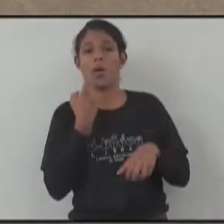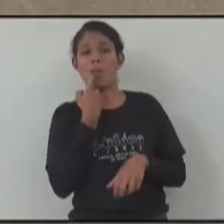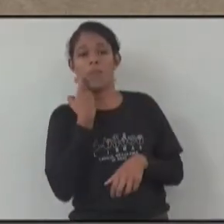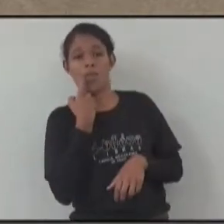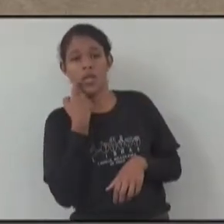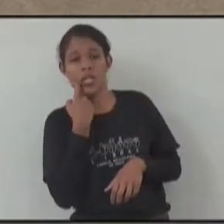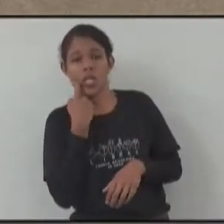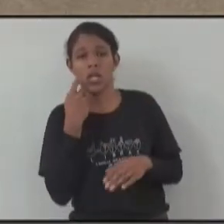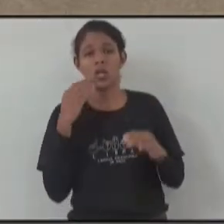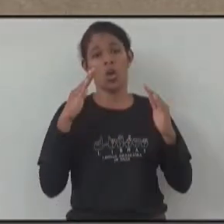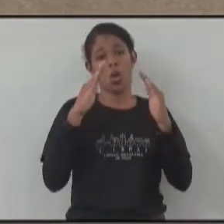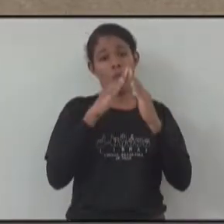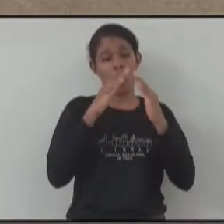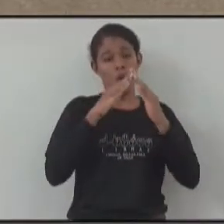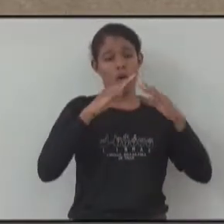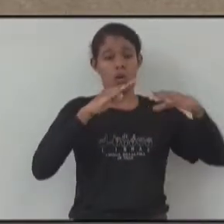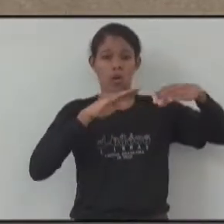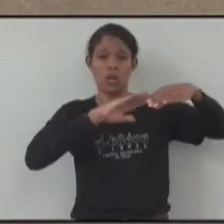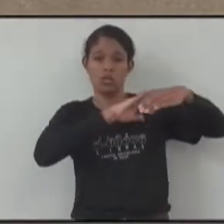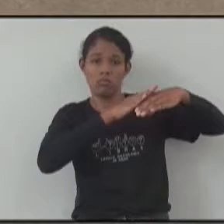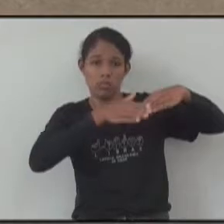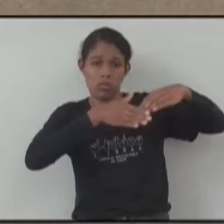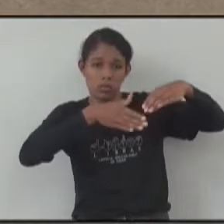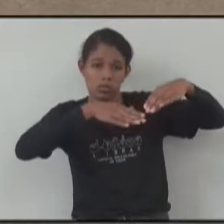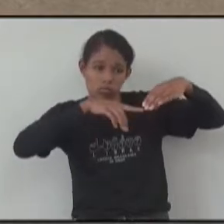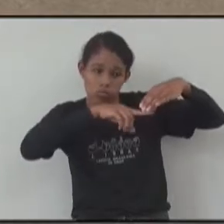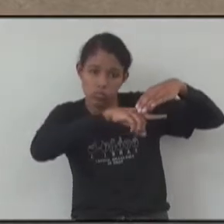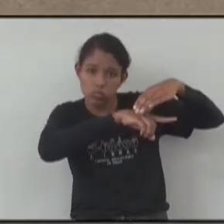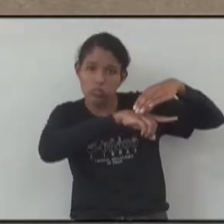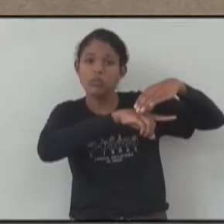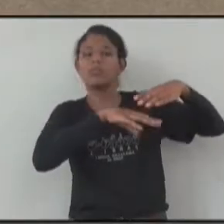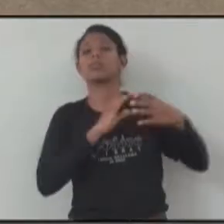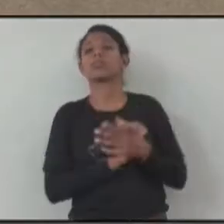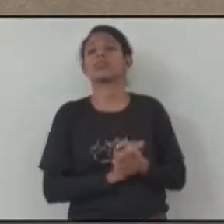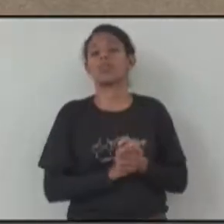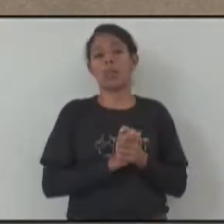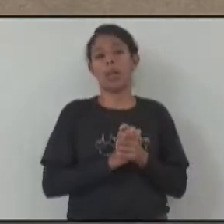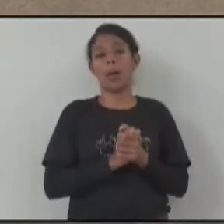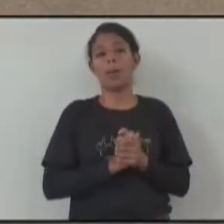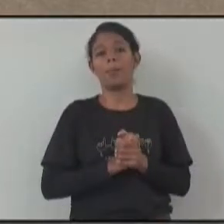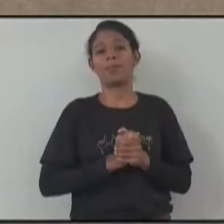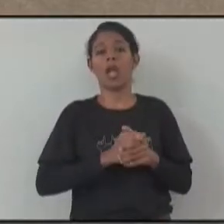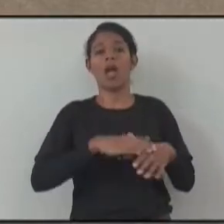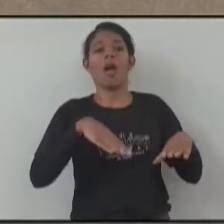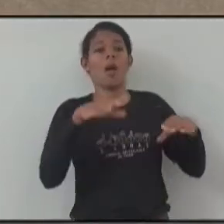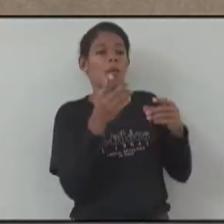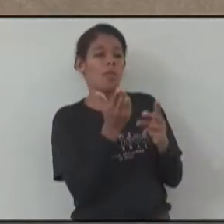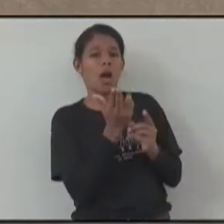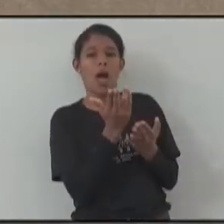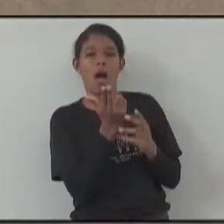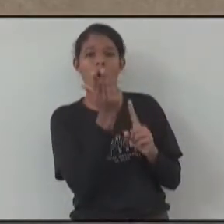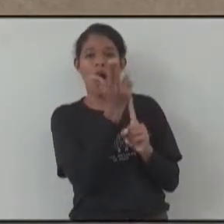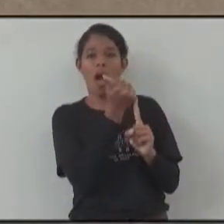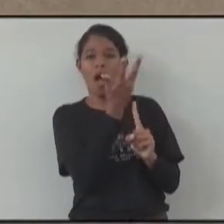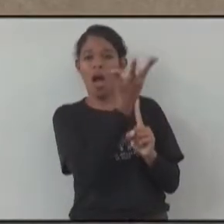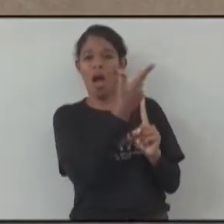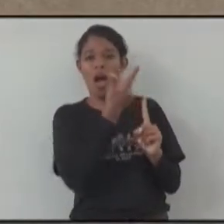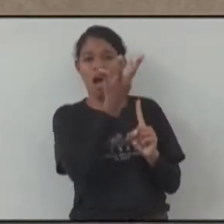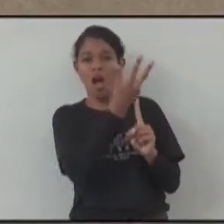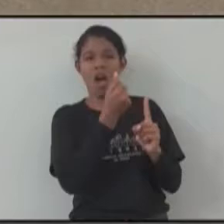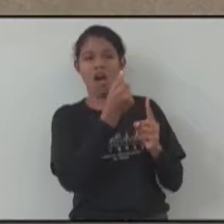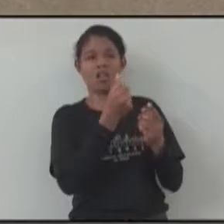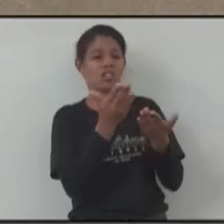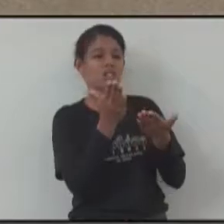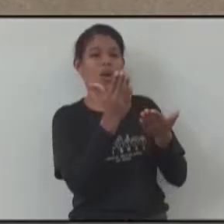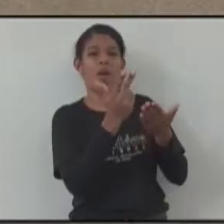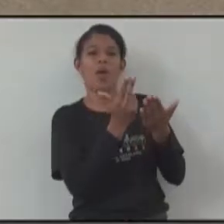em cavernas, pintando interiores das cavernas. Essas pinturas nós chamamos de arte rupestre. Aqui, neste